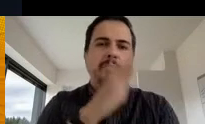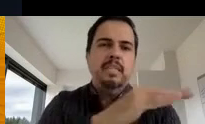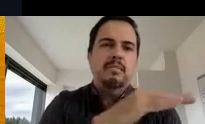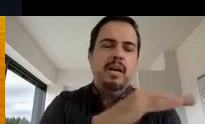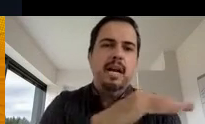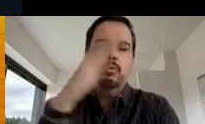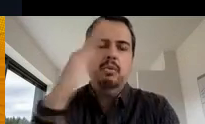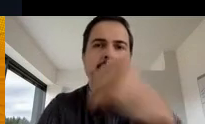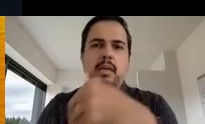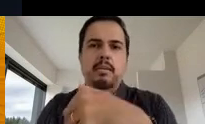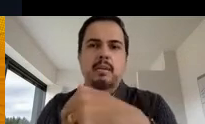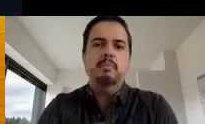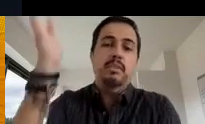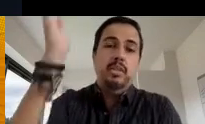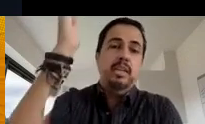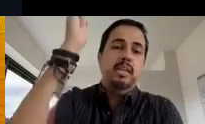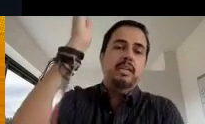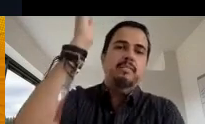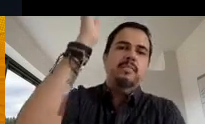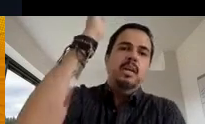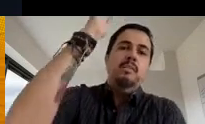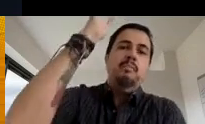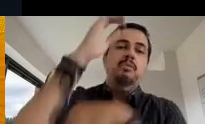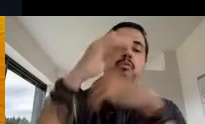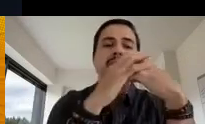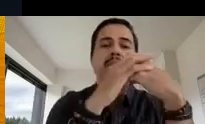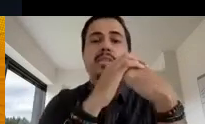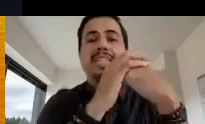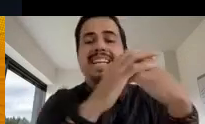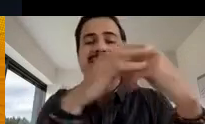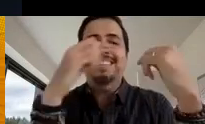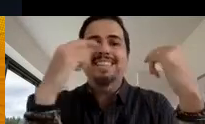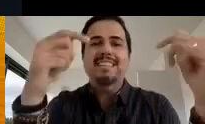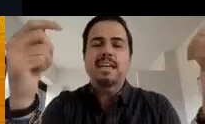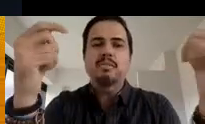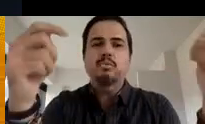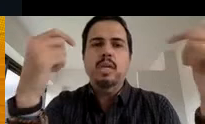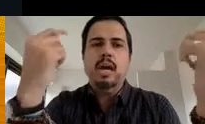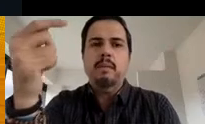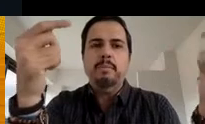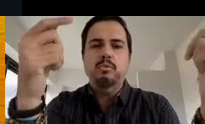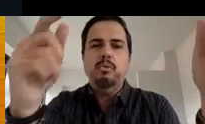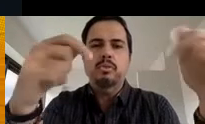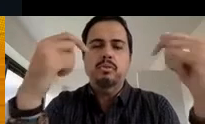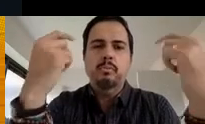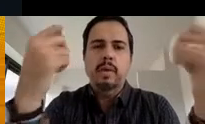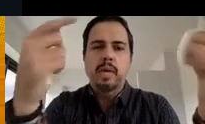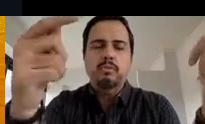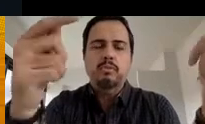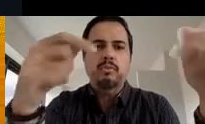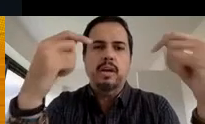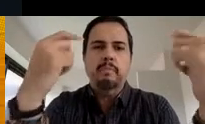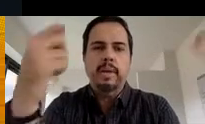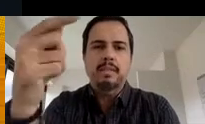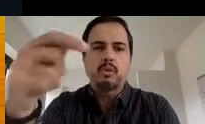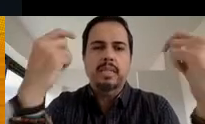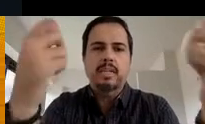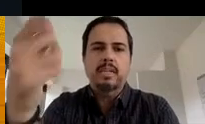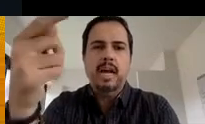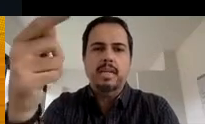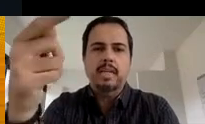claro que às vezes você vai mais devagar do que você queria, mas o importante é você estar tentando ir rápido com os instrumentos,